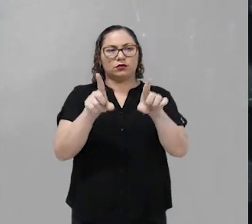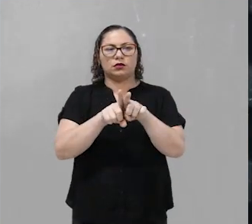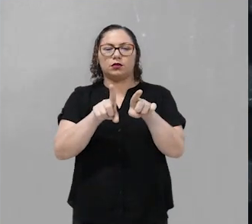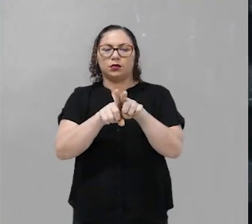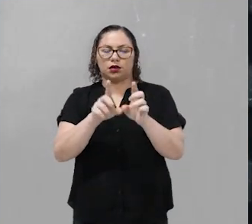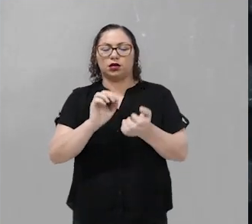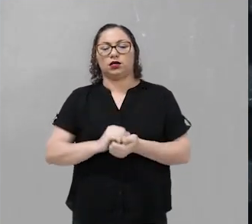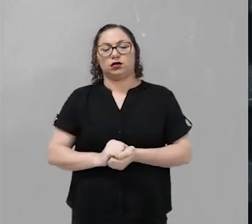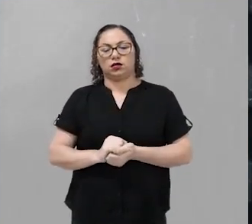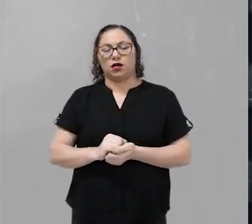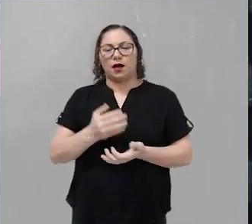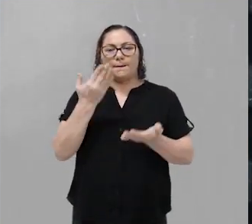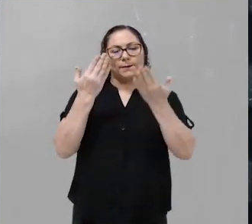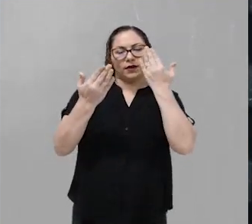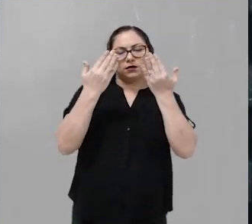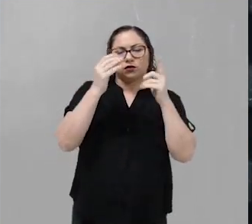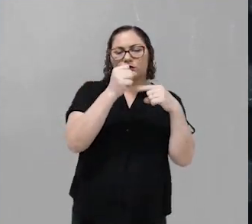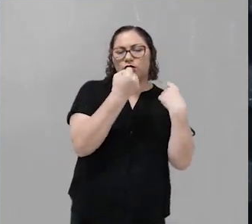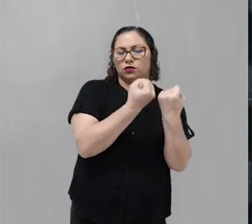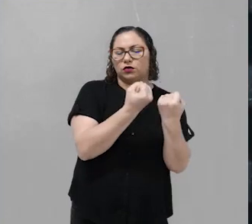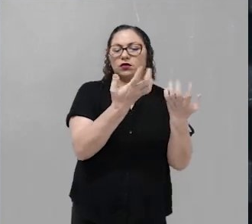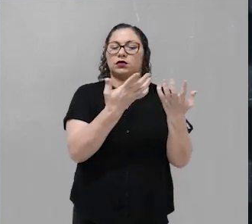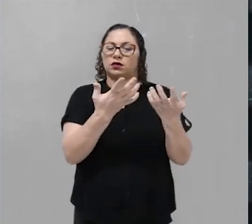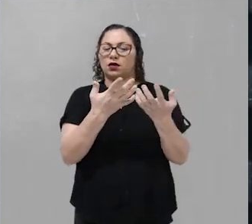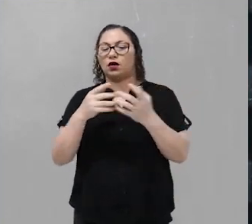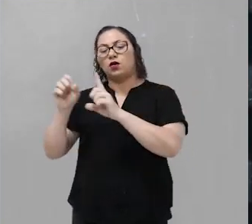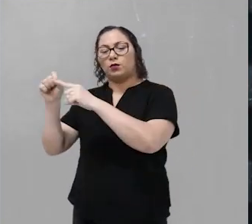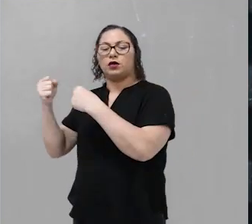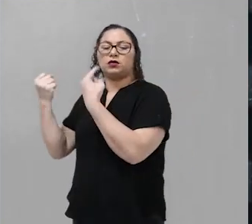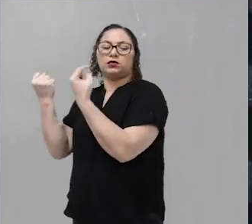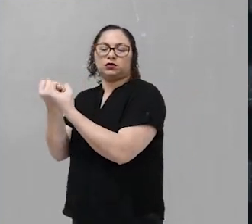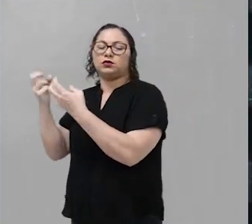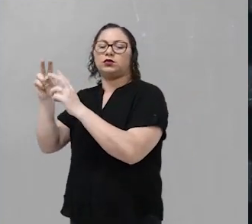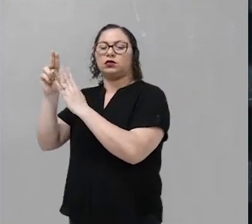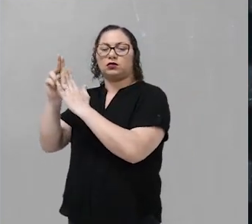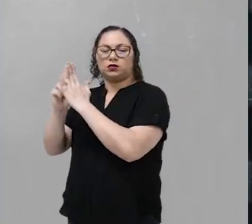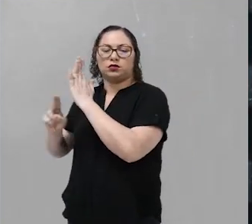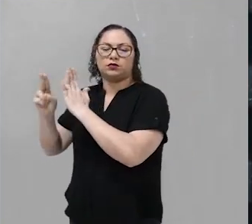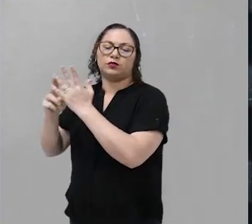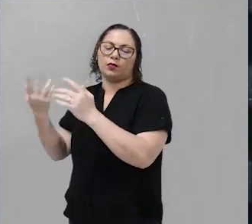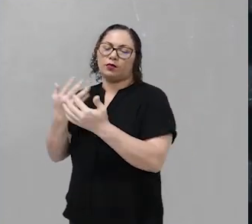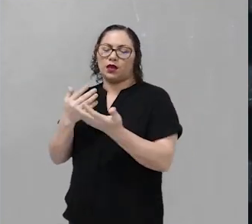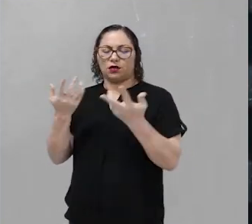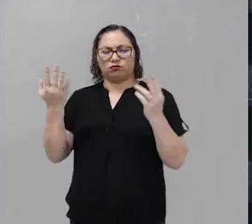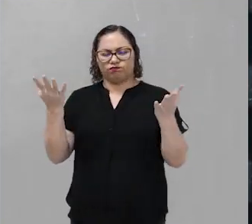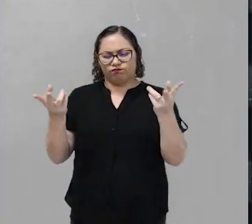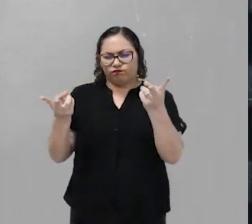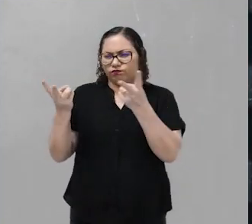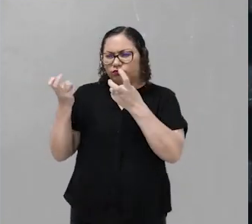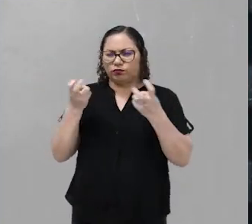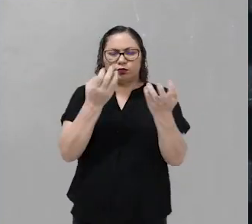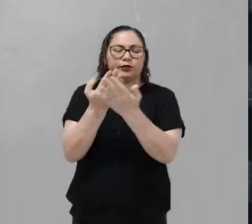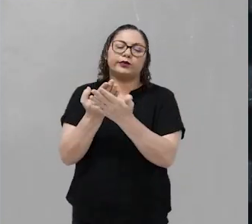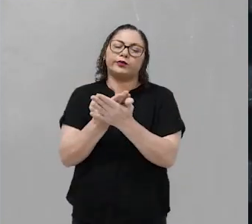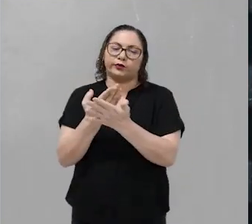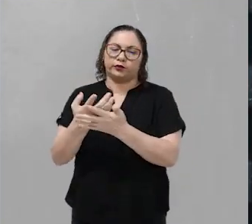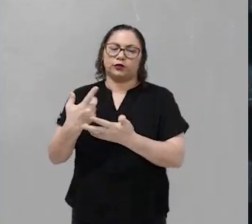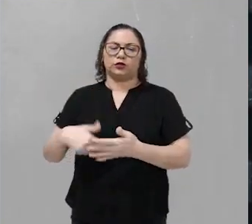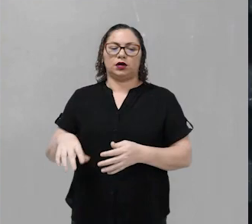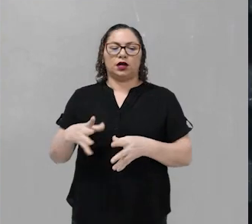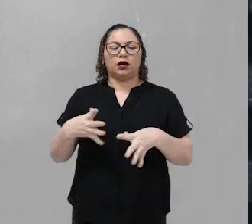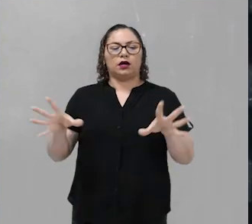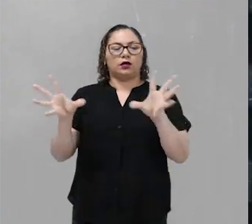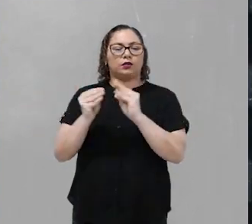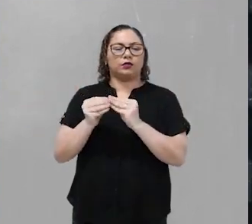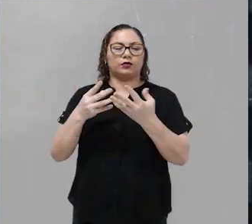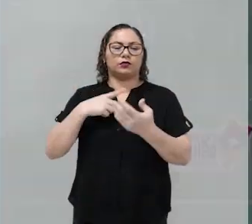certo? Tanto a psicologia social quanto a sociologia urbana começaram a abordar esses pontos aí, né? Essas curiosidades. E aí, para fechar